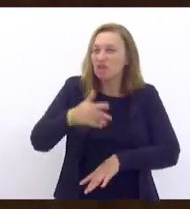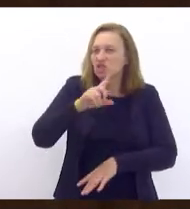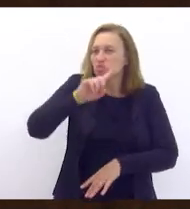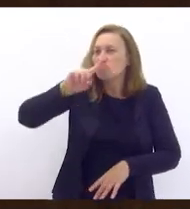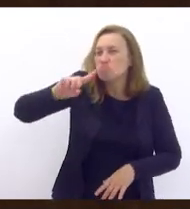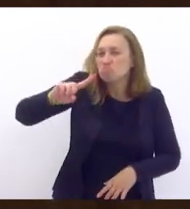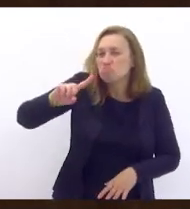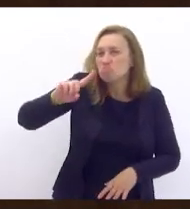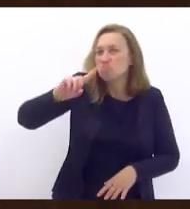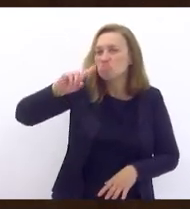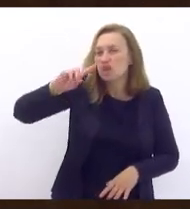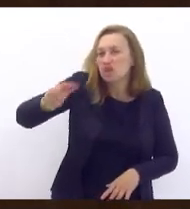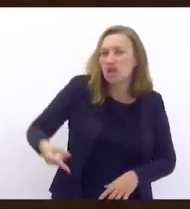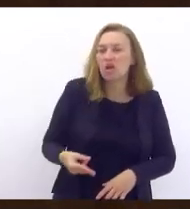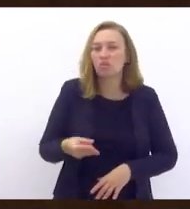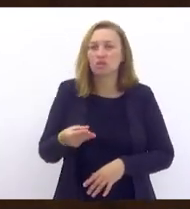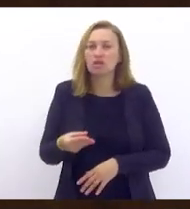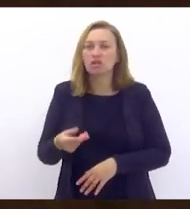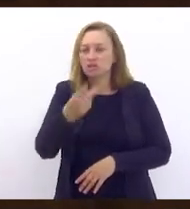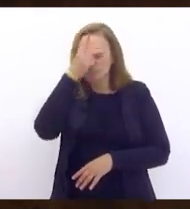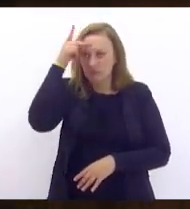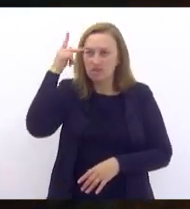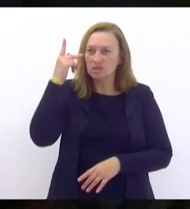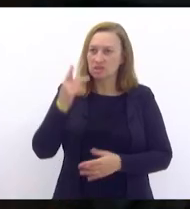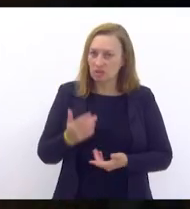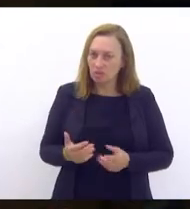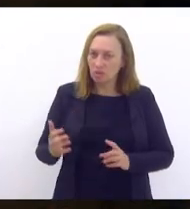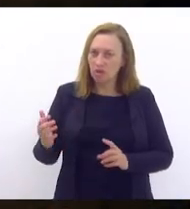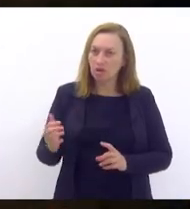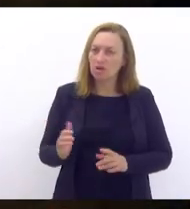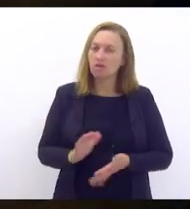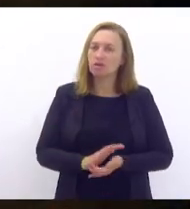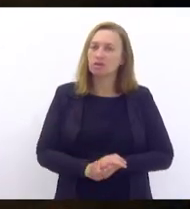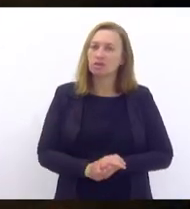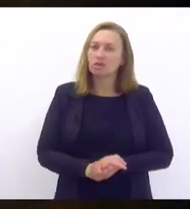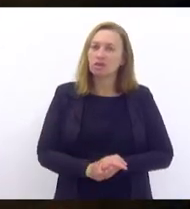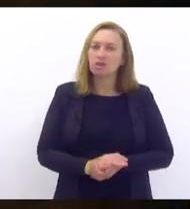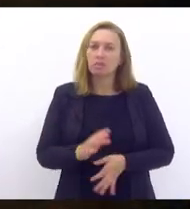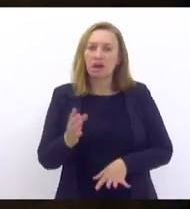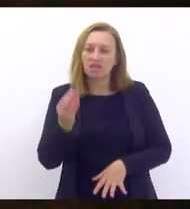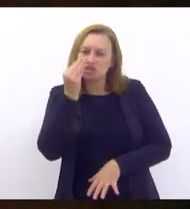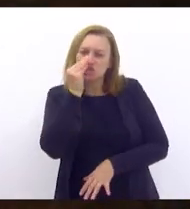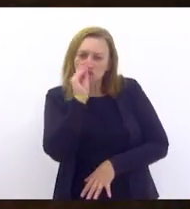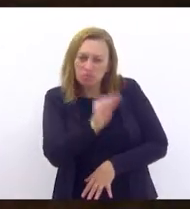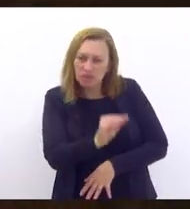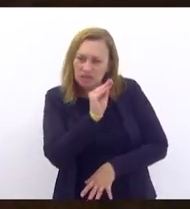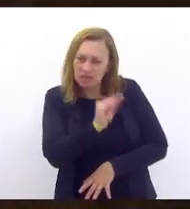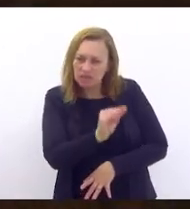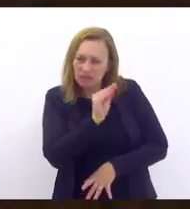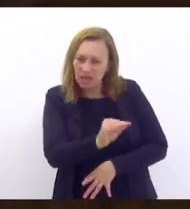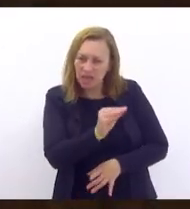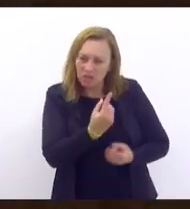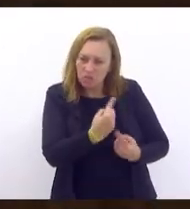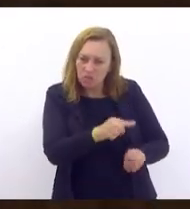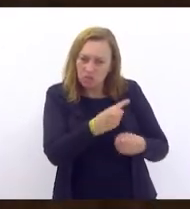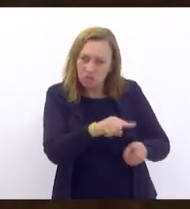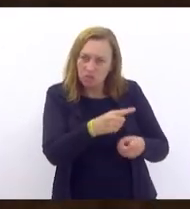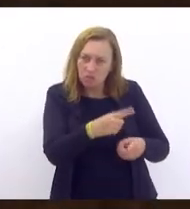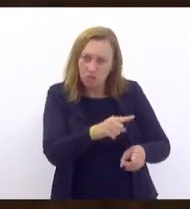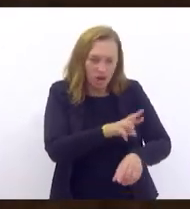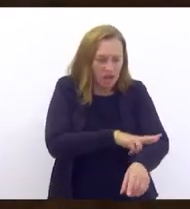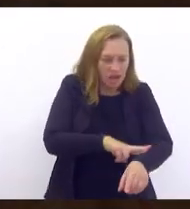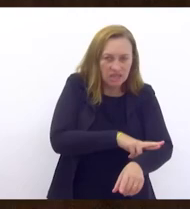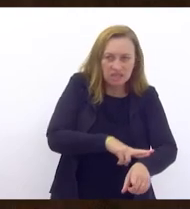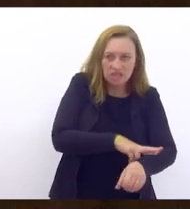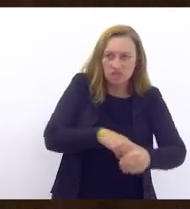de pessoas para vilipendiar, para maltratar, para praticar racismo em busca de like,